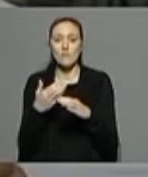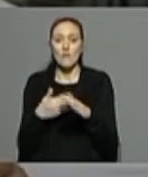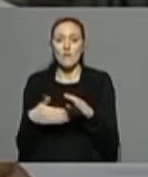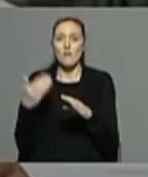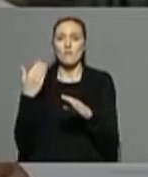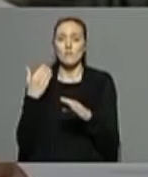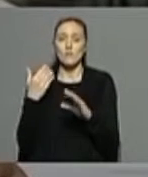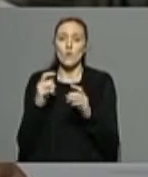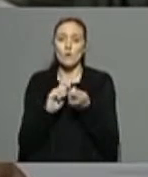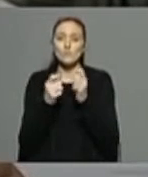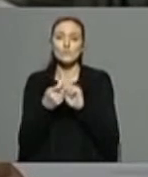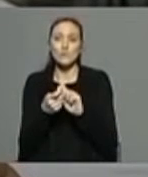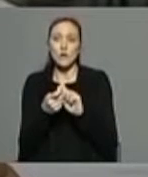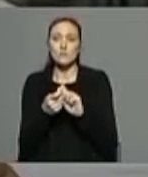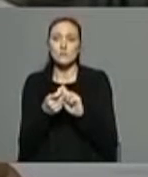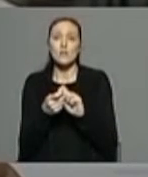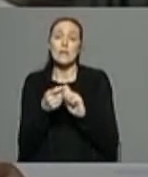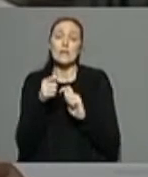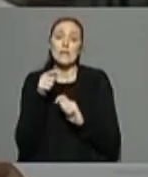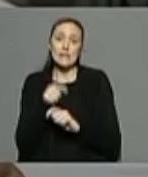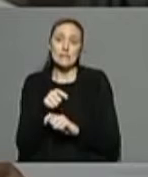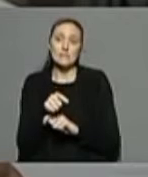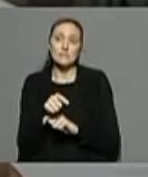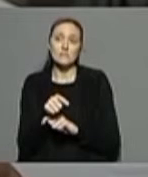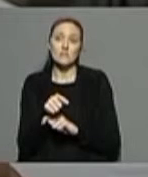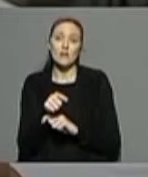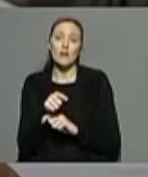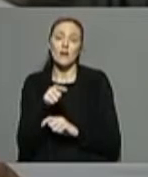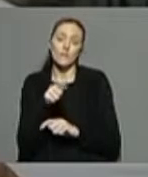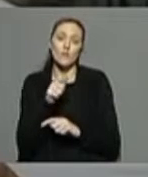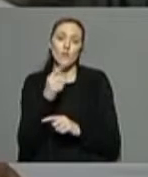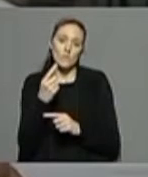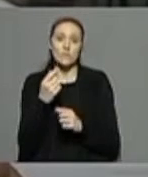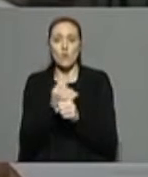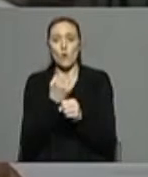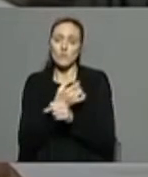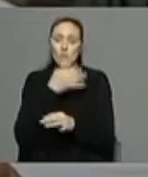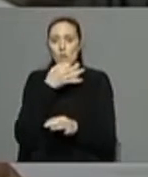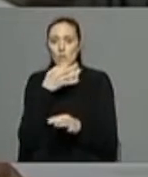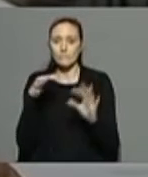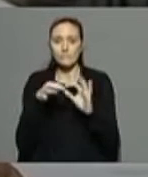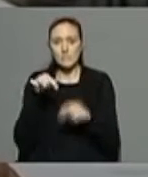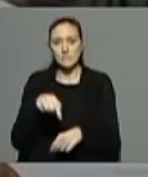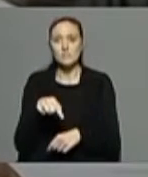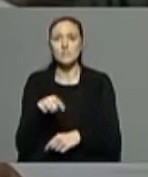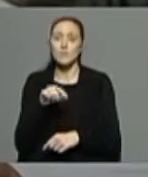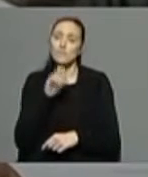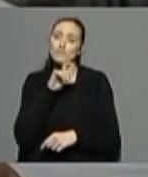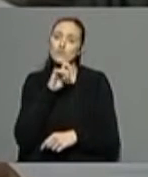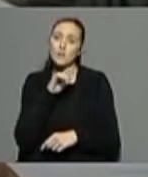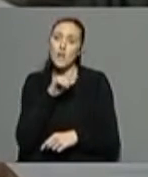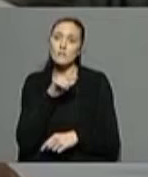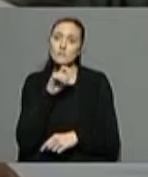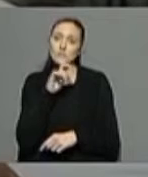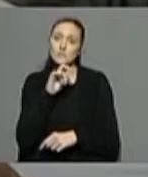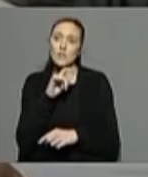de repavimentação. Portanto, essa é foi uma das obras faladas e é uma das possibilidades também para